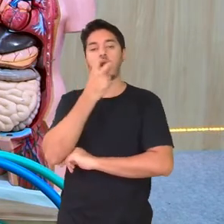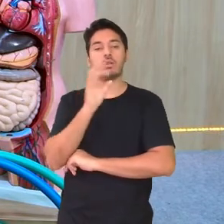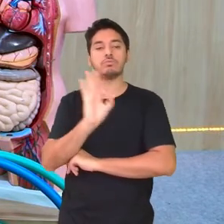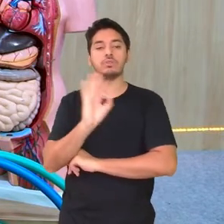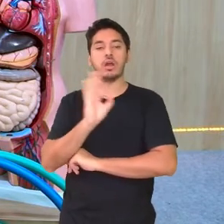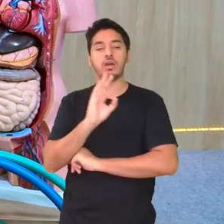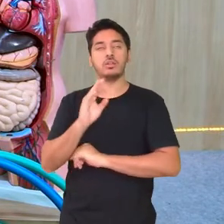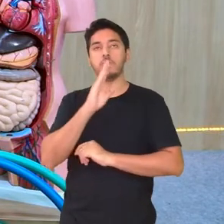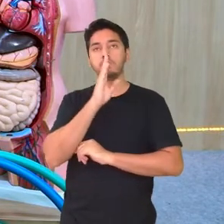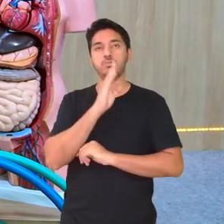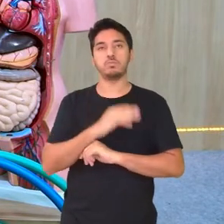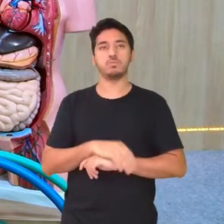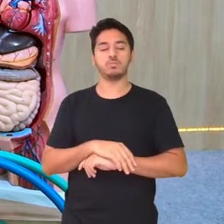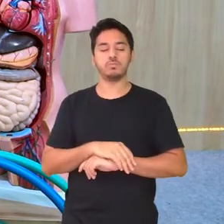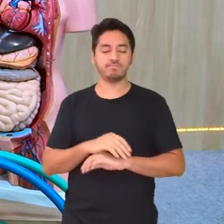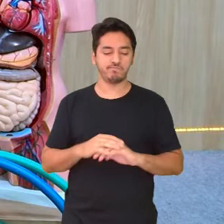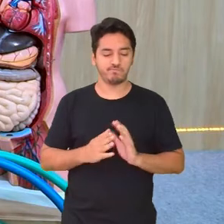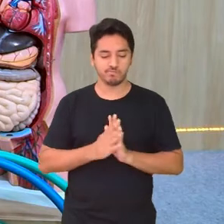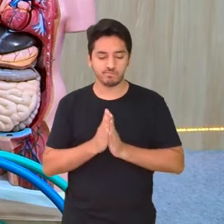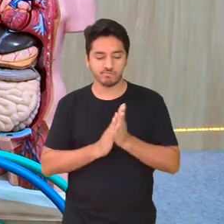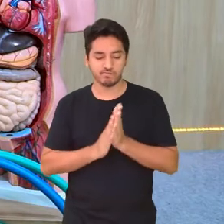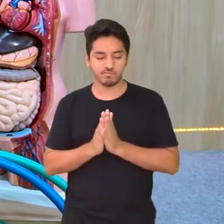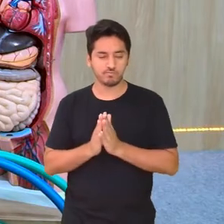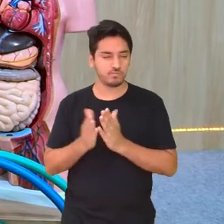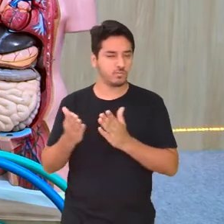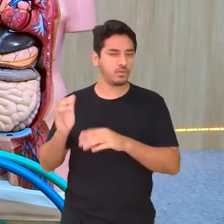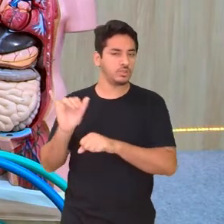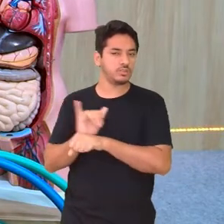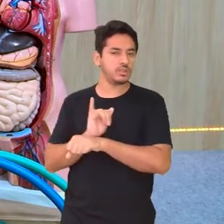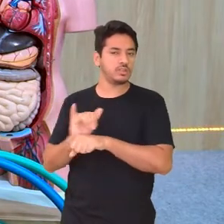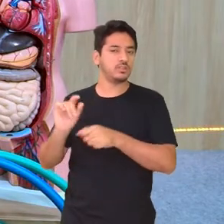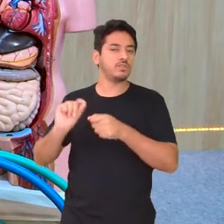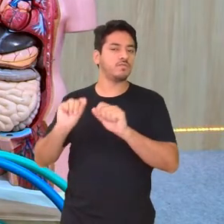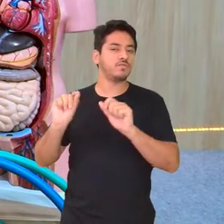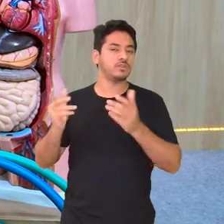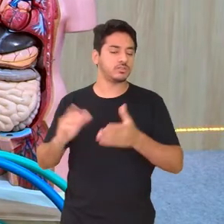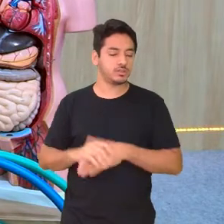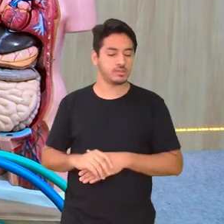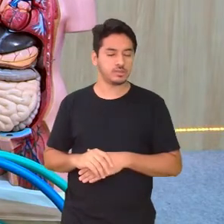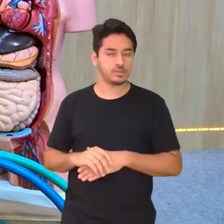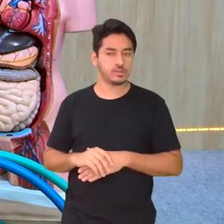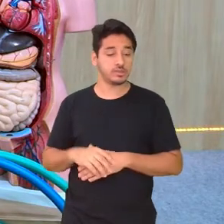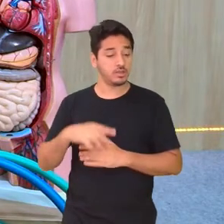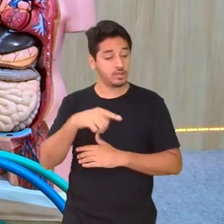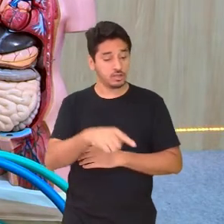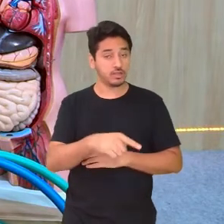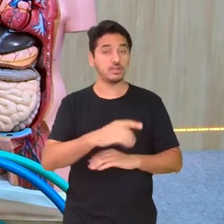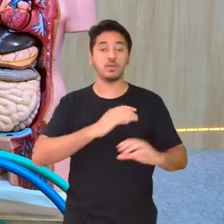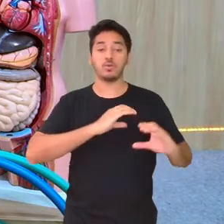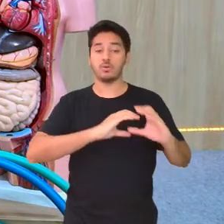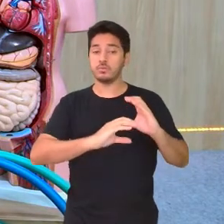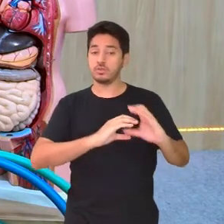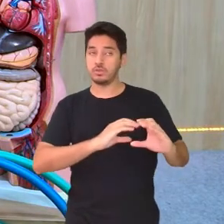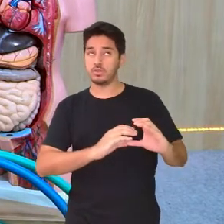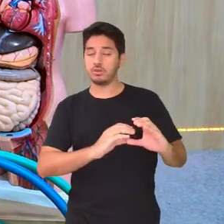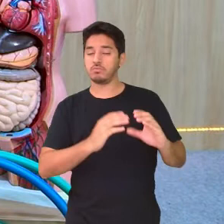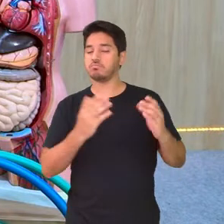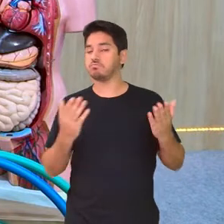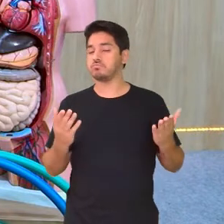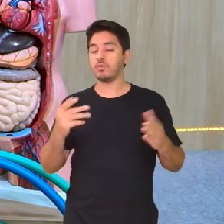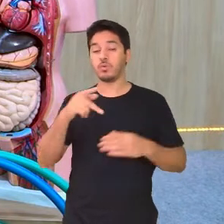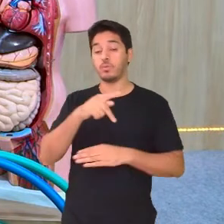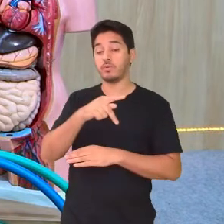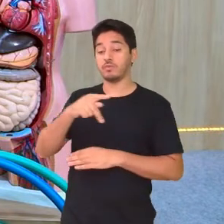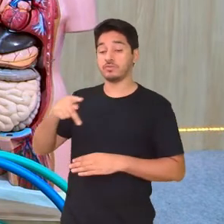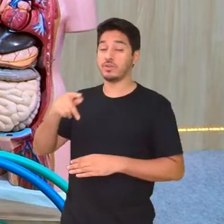que mecanismo vamos utilizar para contemplar esse estudante? Porque ele se comunica. Talvez o